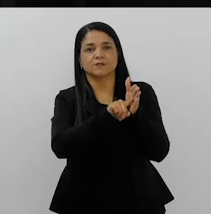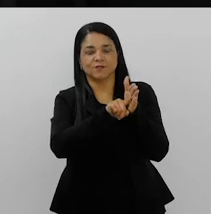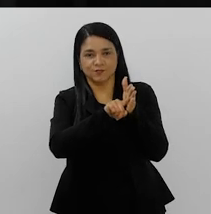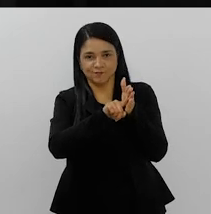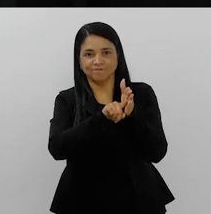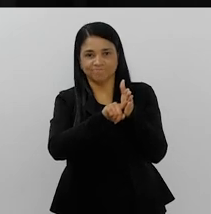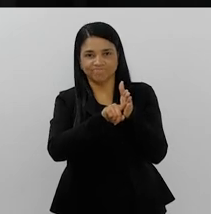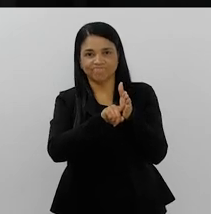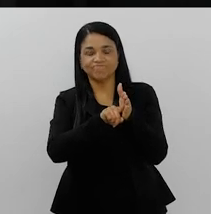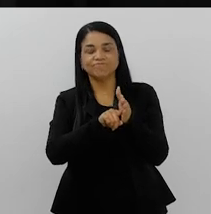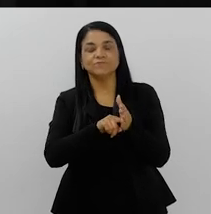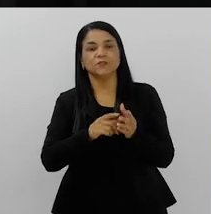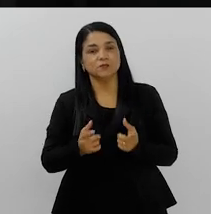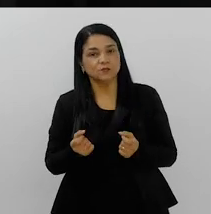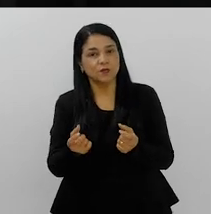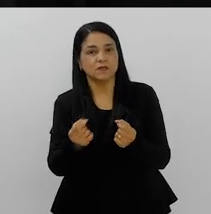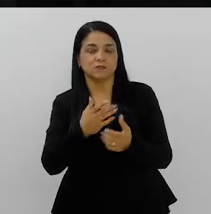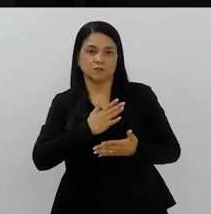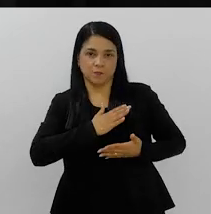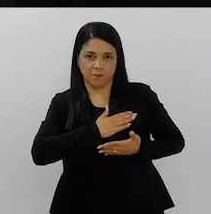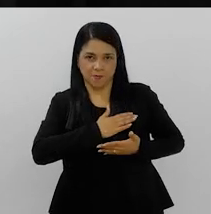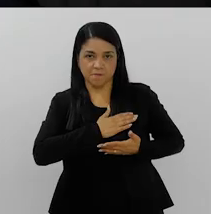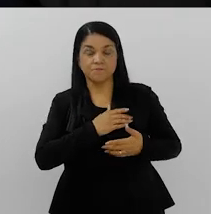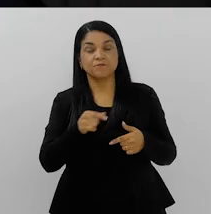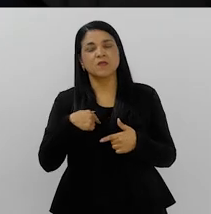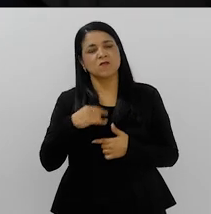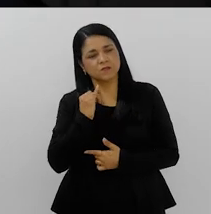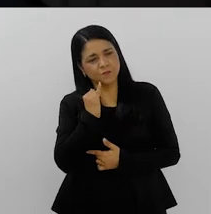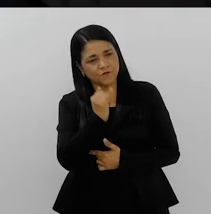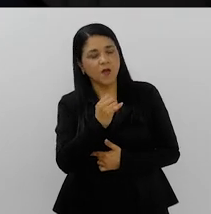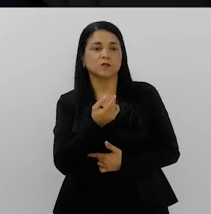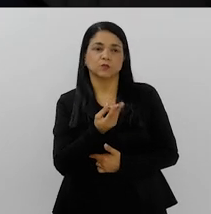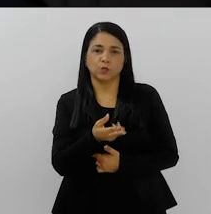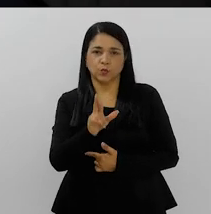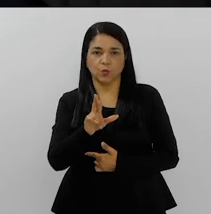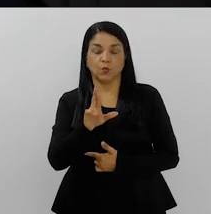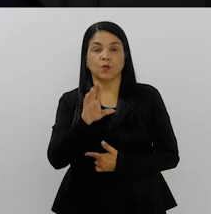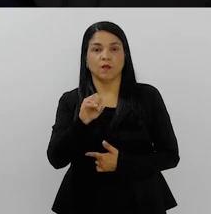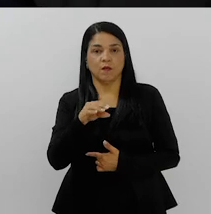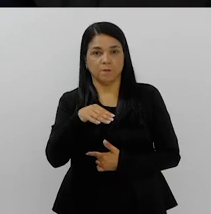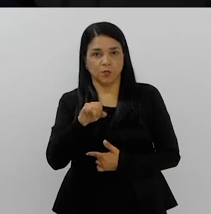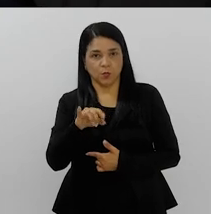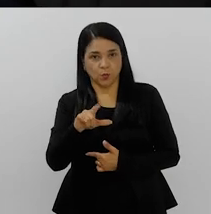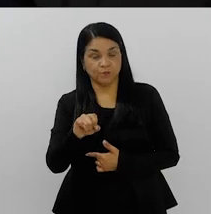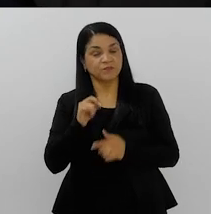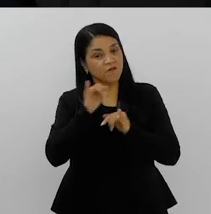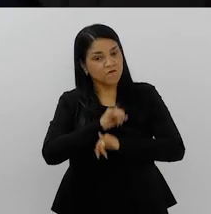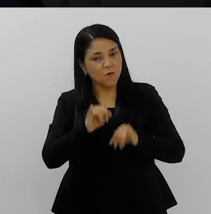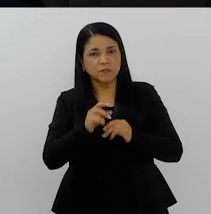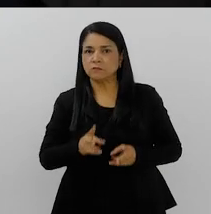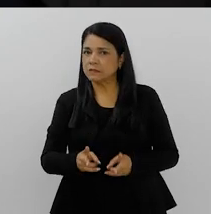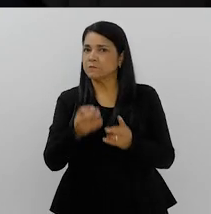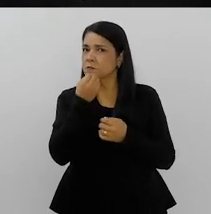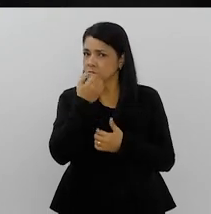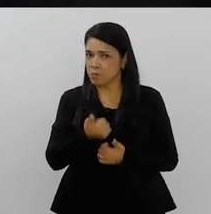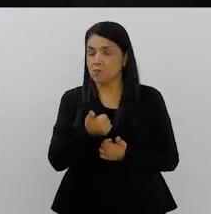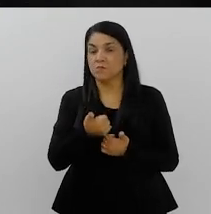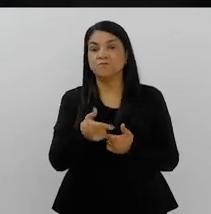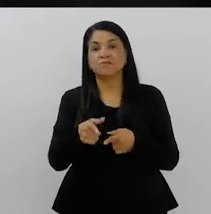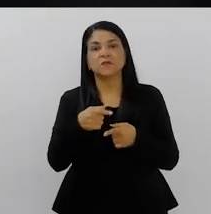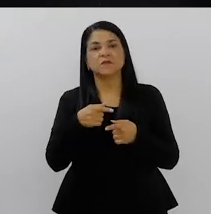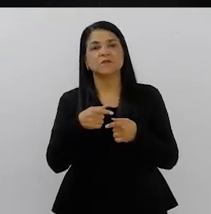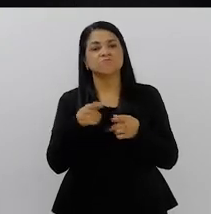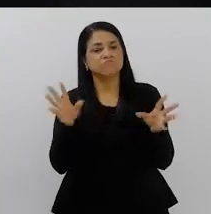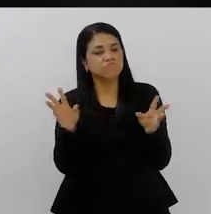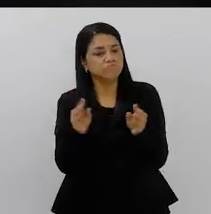o seu protocolo né de screening do câncer de mama D Camila eu sempre falo aqui que informação nunca é demais então talvez eh